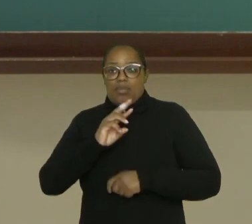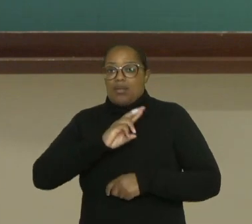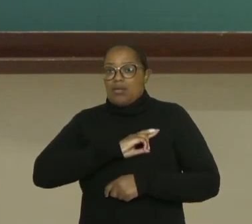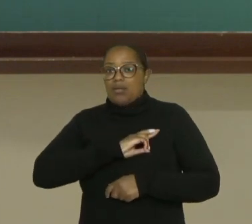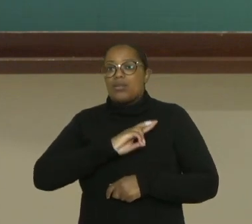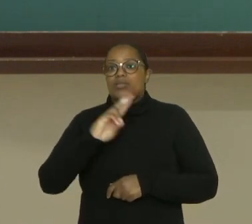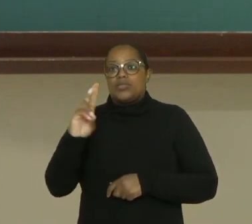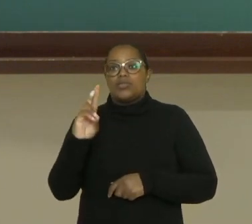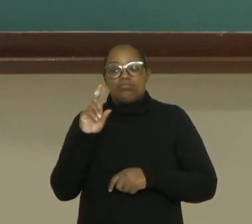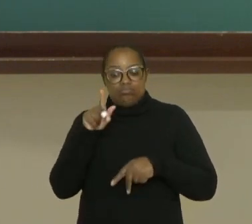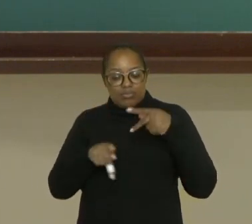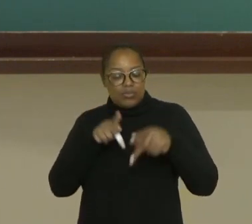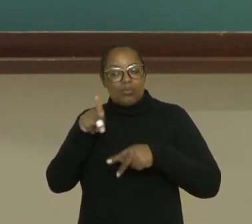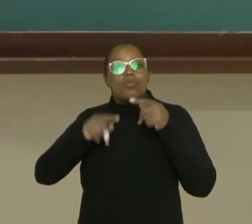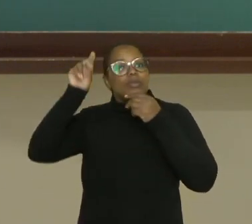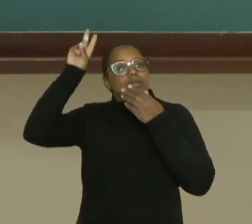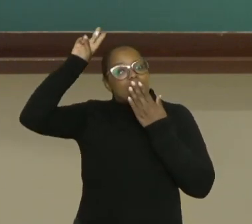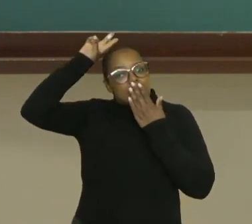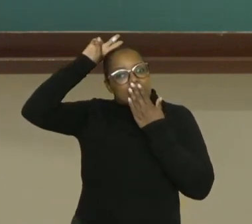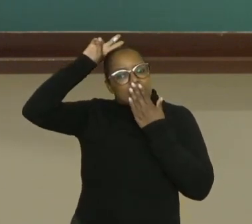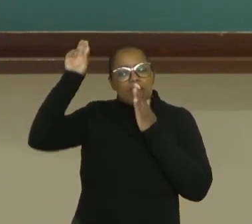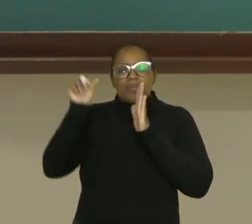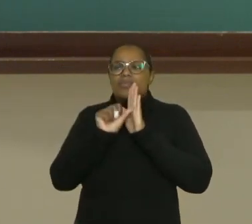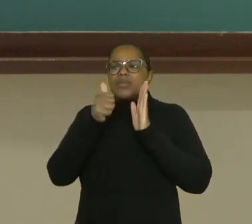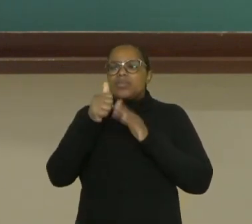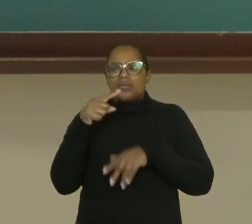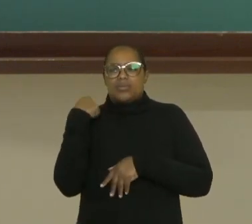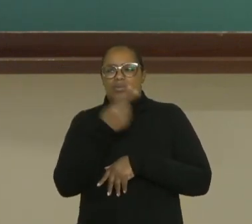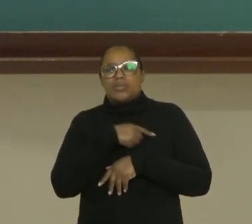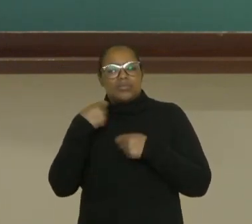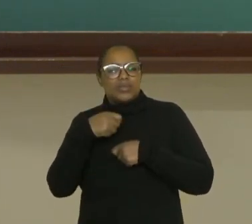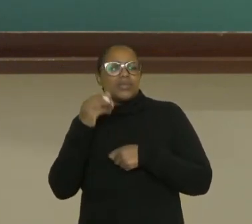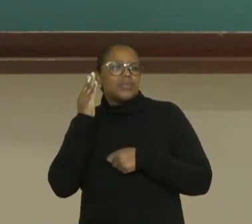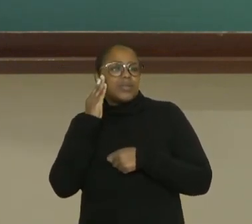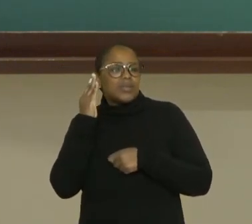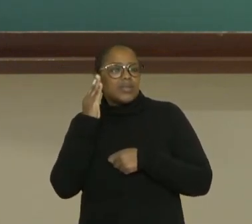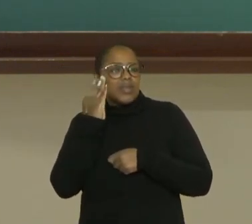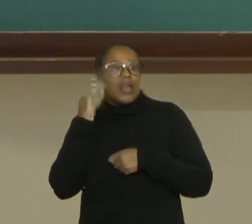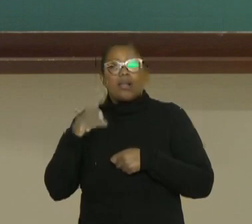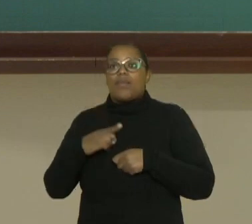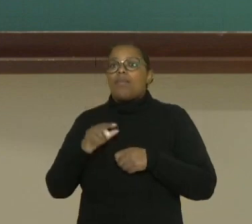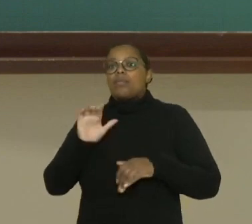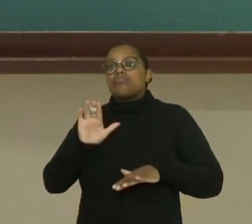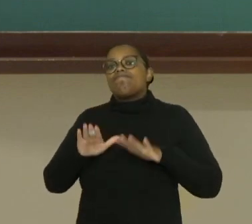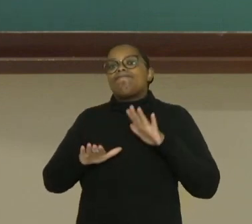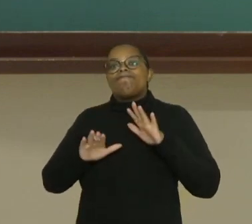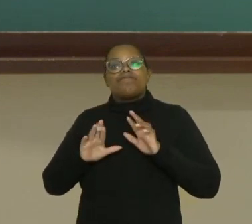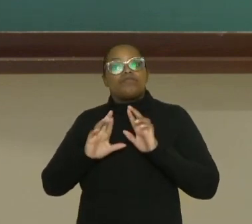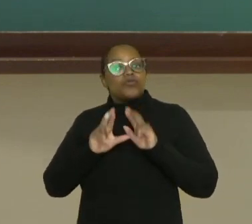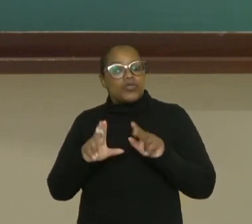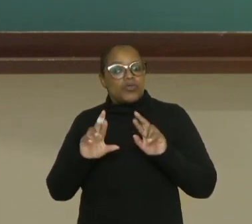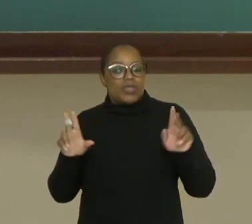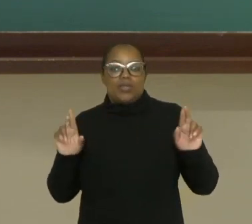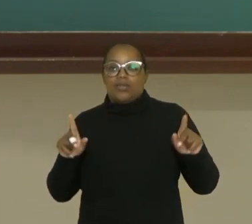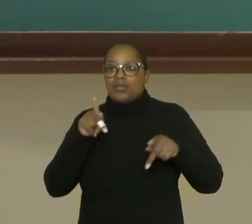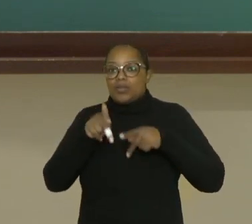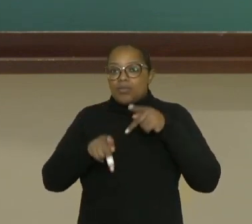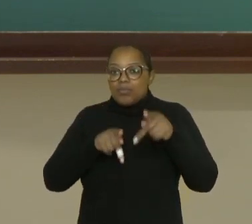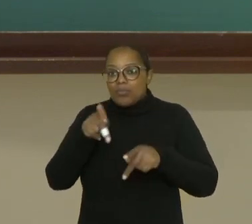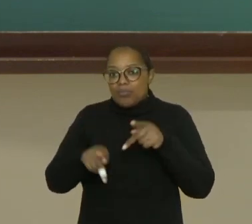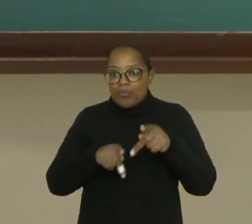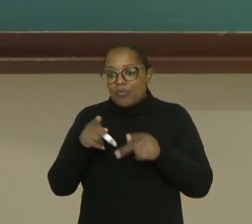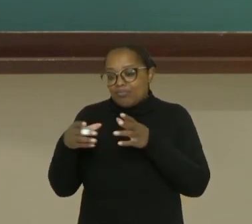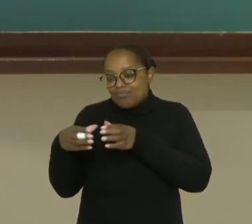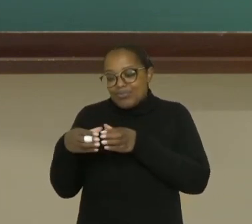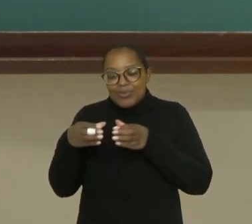dos povos indígenas, bom, primeiro a gente tem que entender que existe uma variedade de povos indígenas e eles não são todos